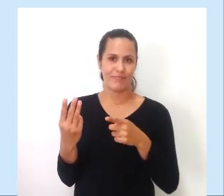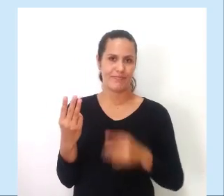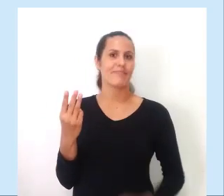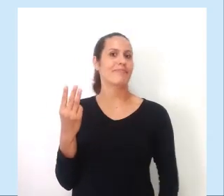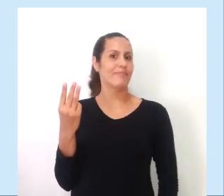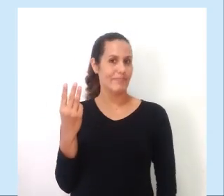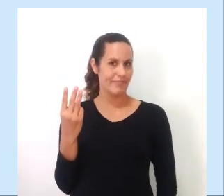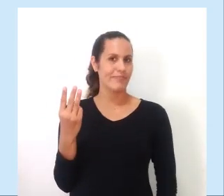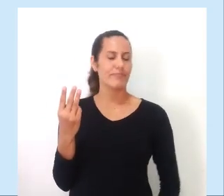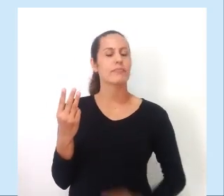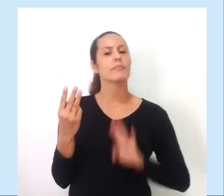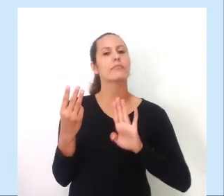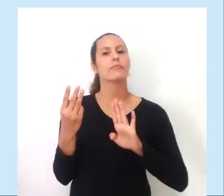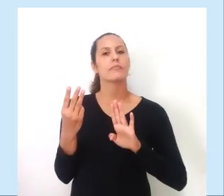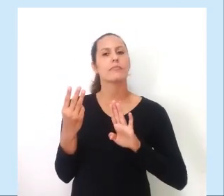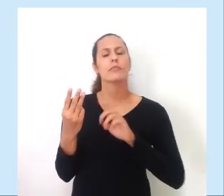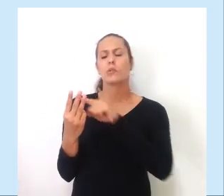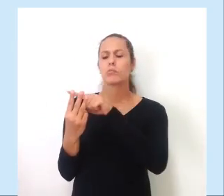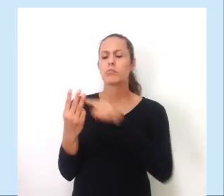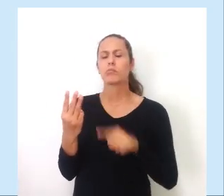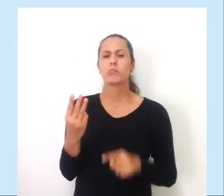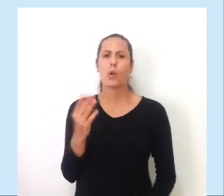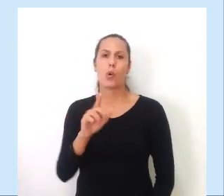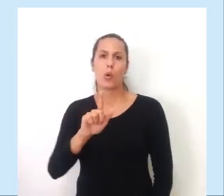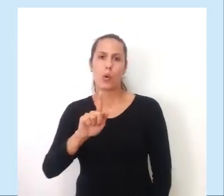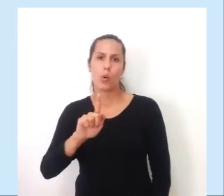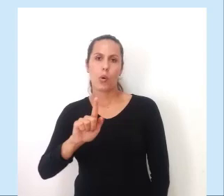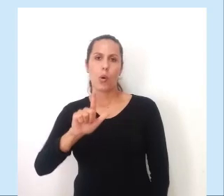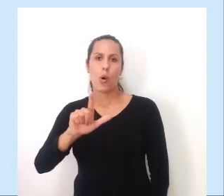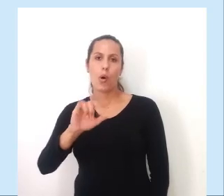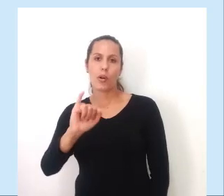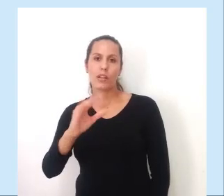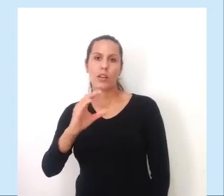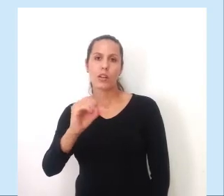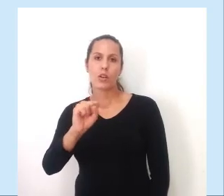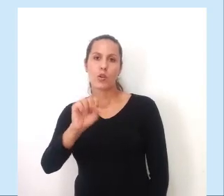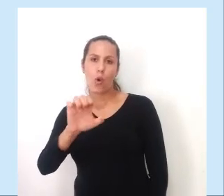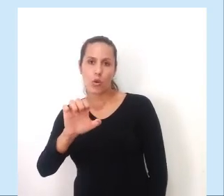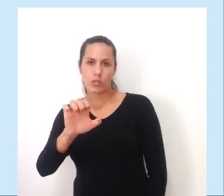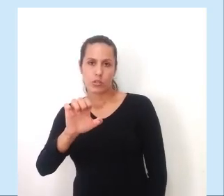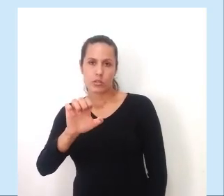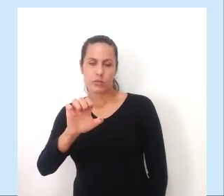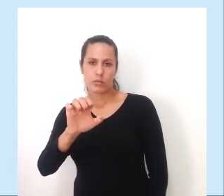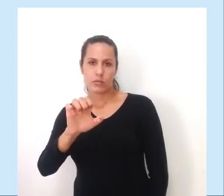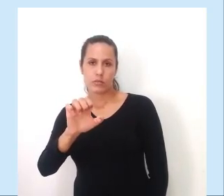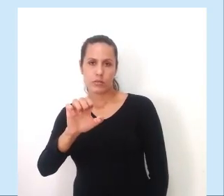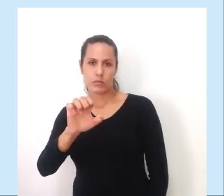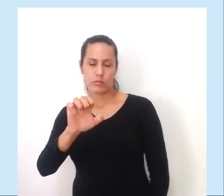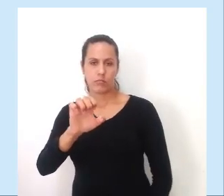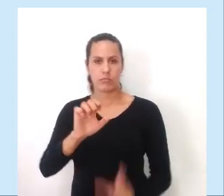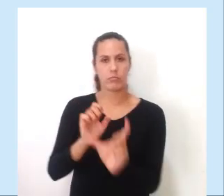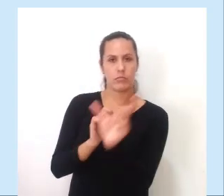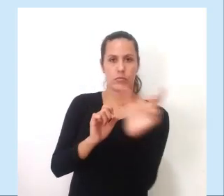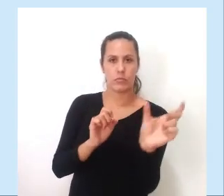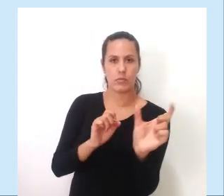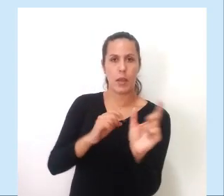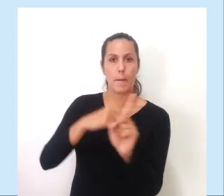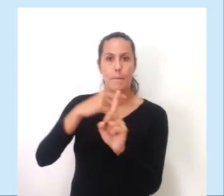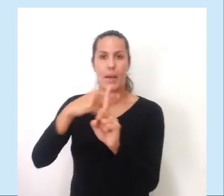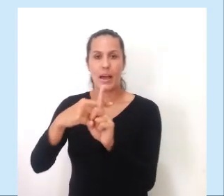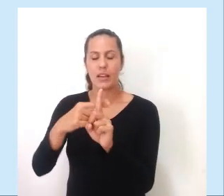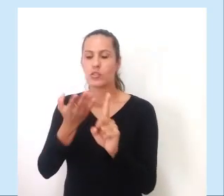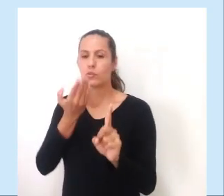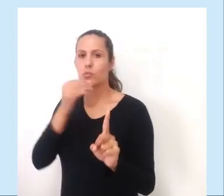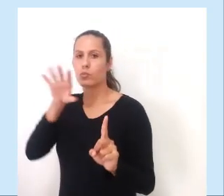carboidrato. Então, glicose, olha só, glicose mais o